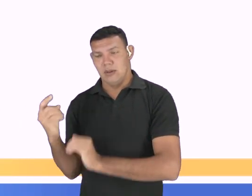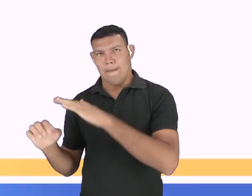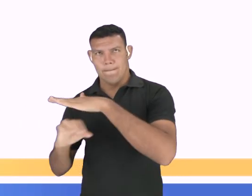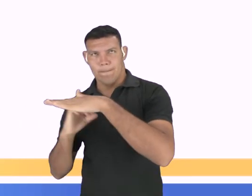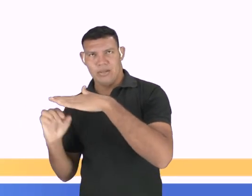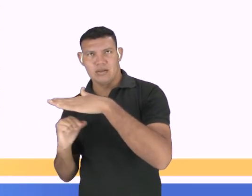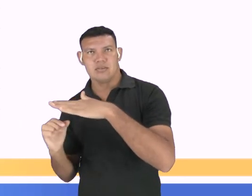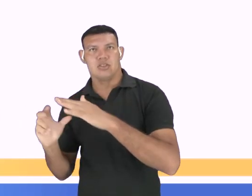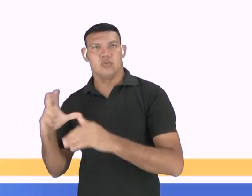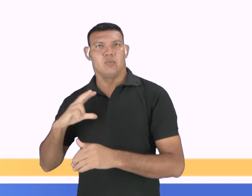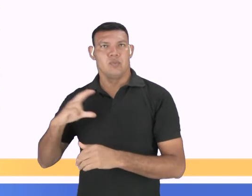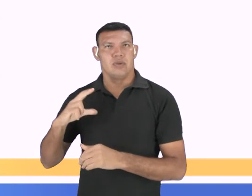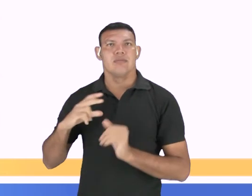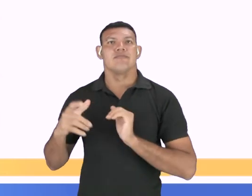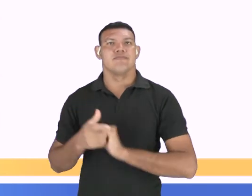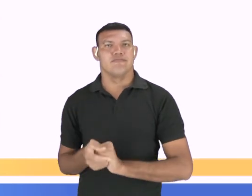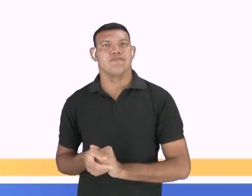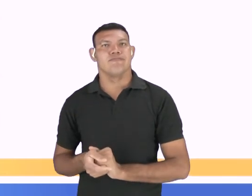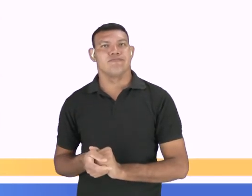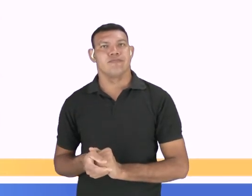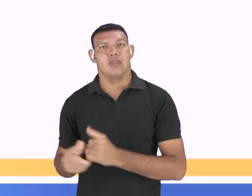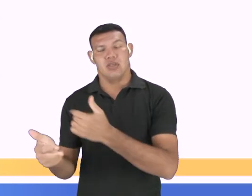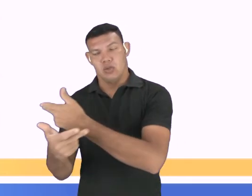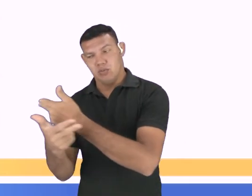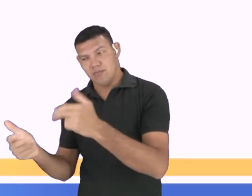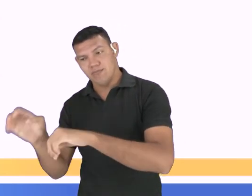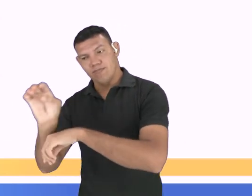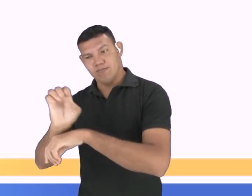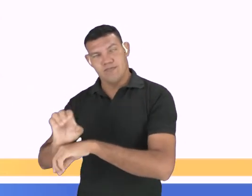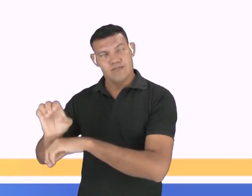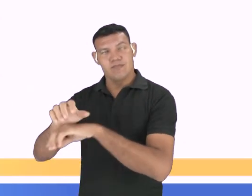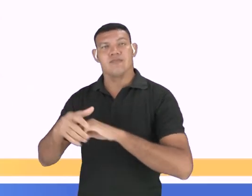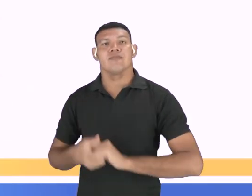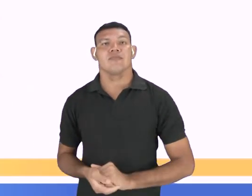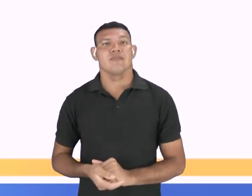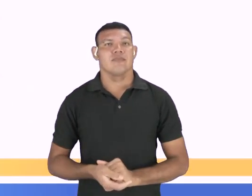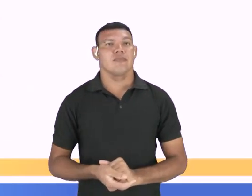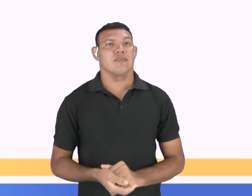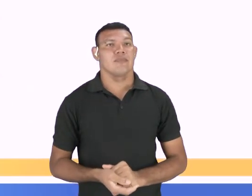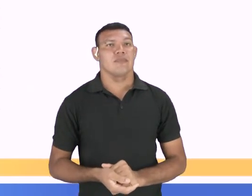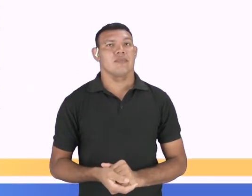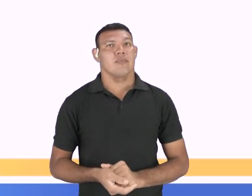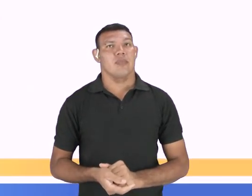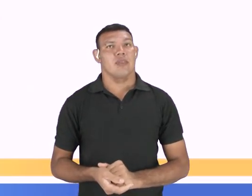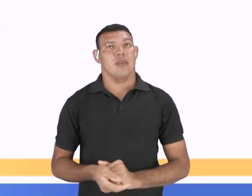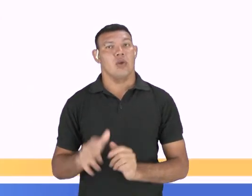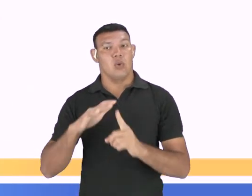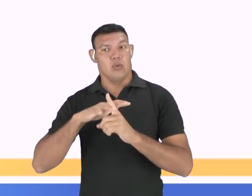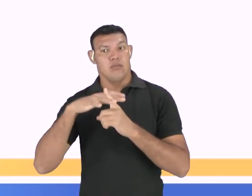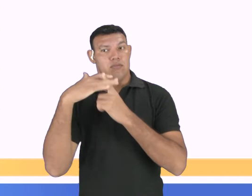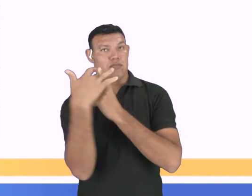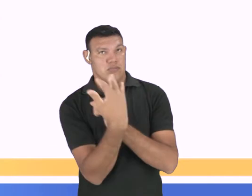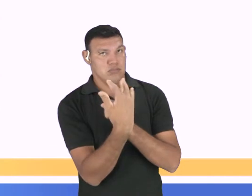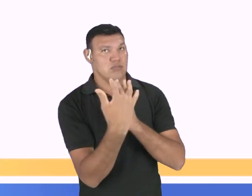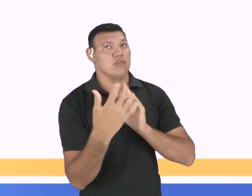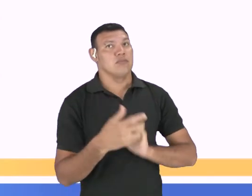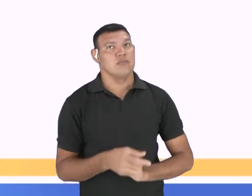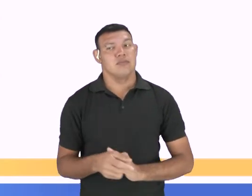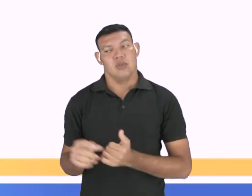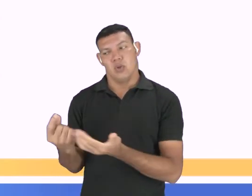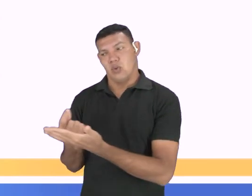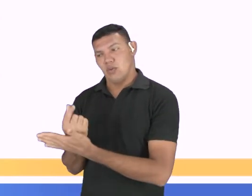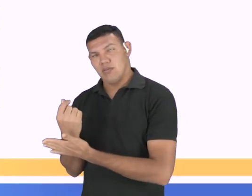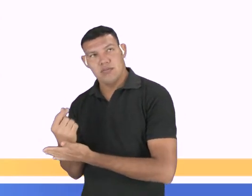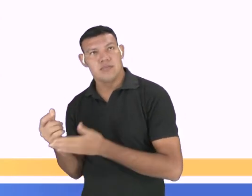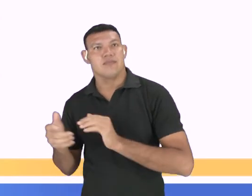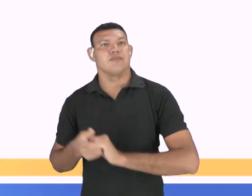mercado e monopólios estatais, né? Isso no socialismo. No capitalismo, mercados